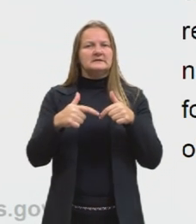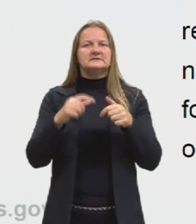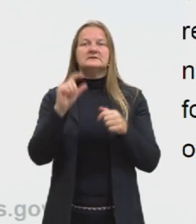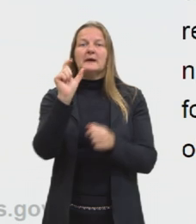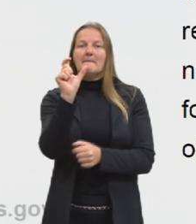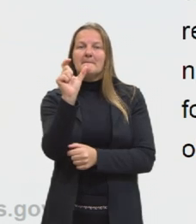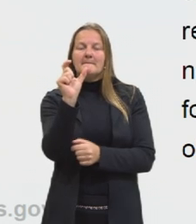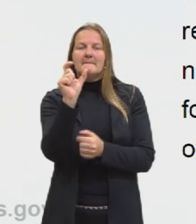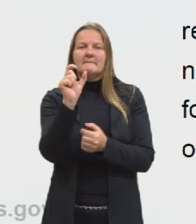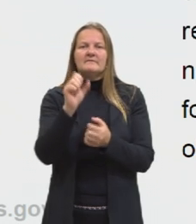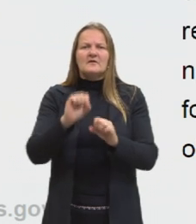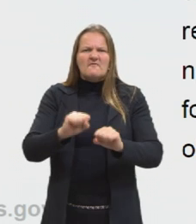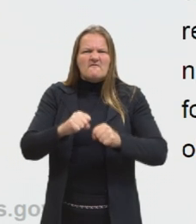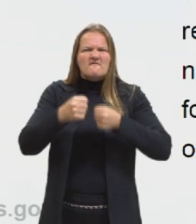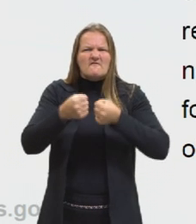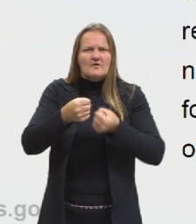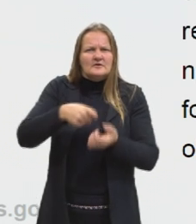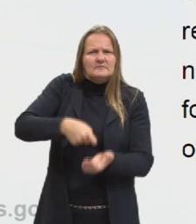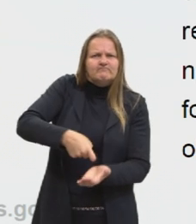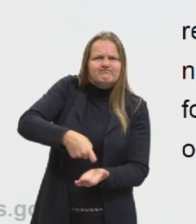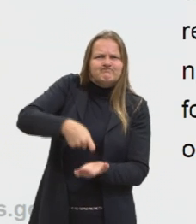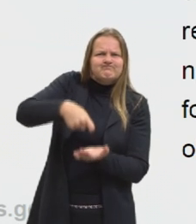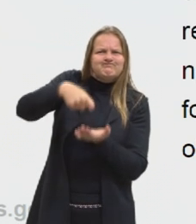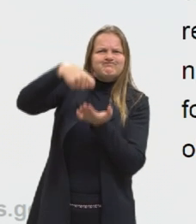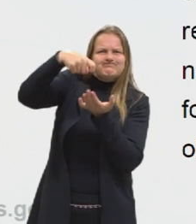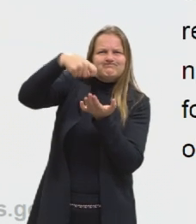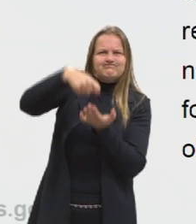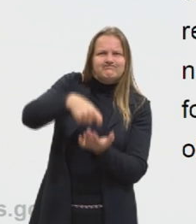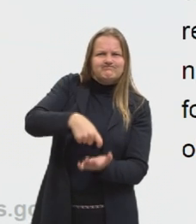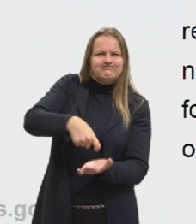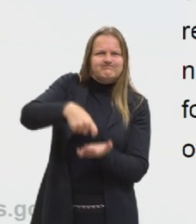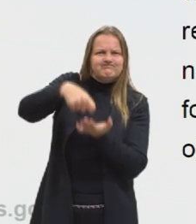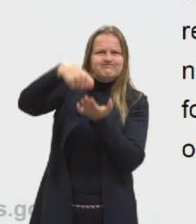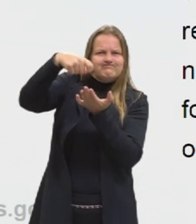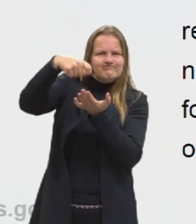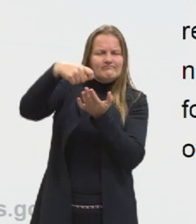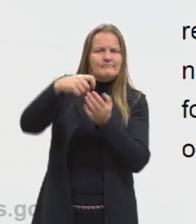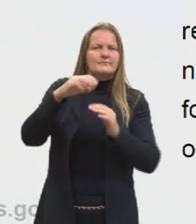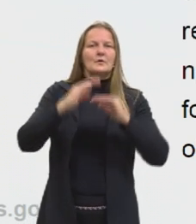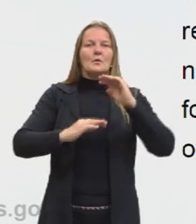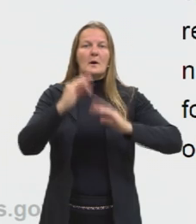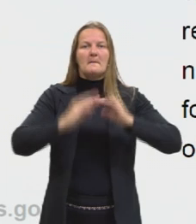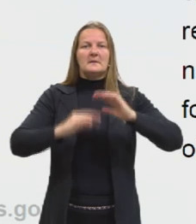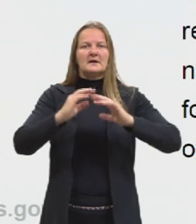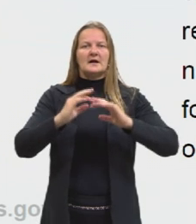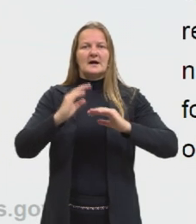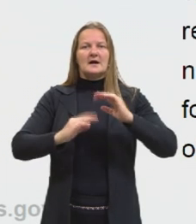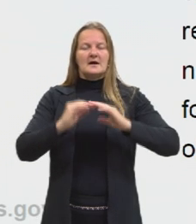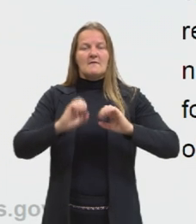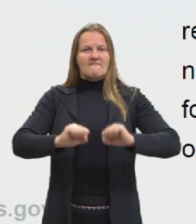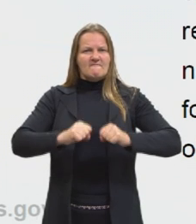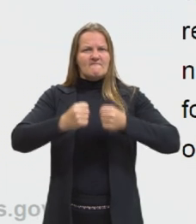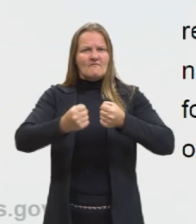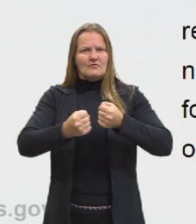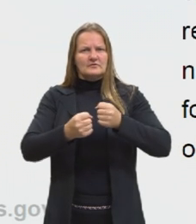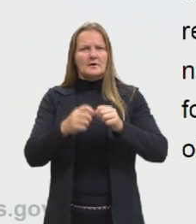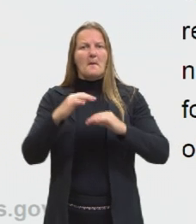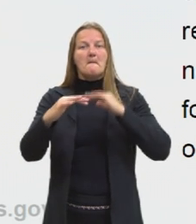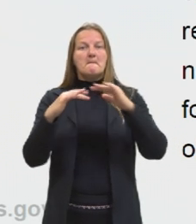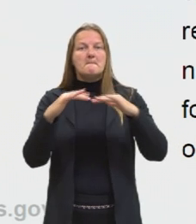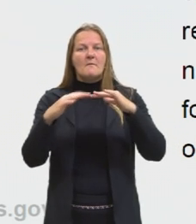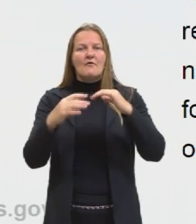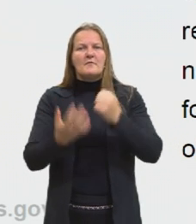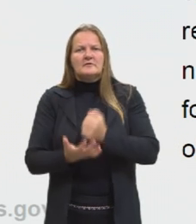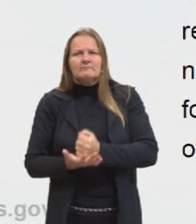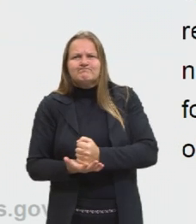realizado para ser realizado o trabalho é necessário a aplicação de uma força e o movimento de Algum objeto